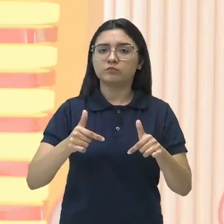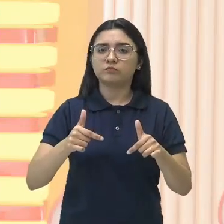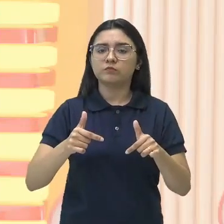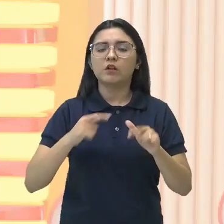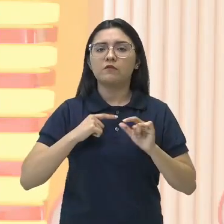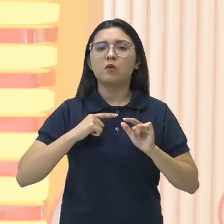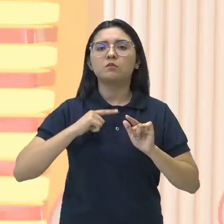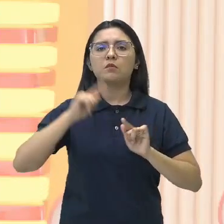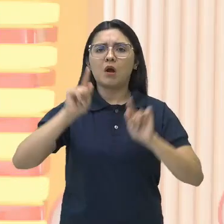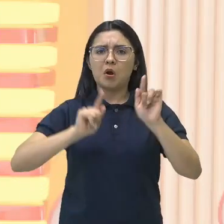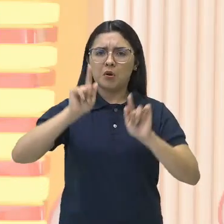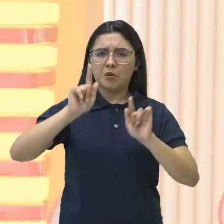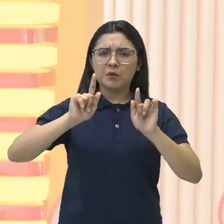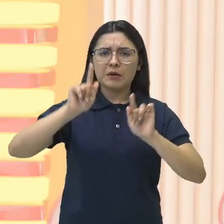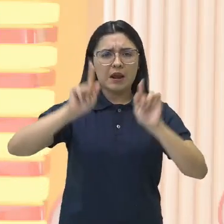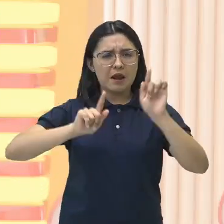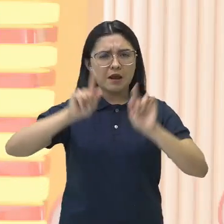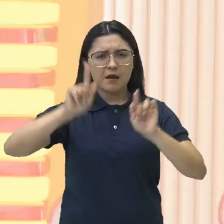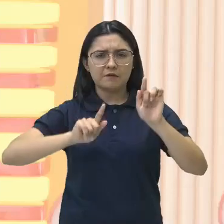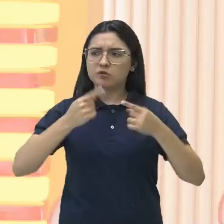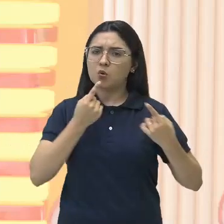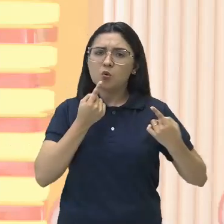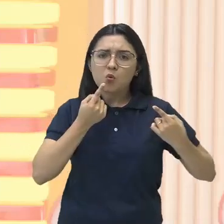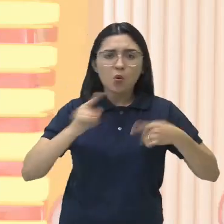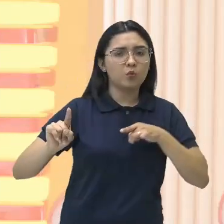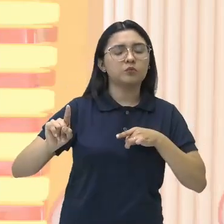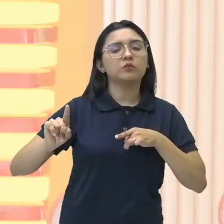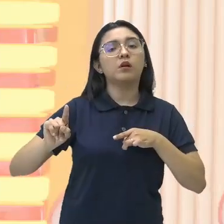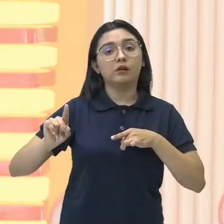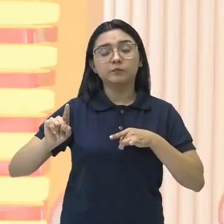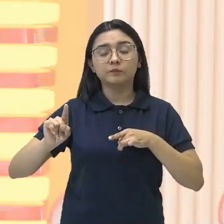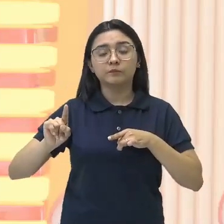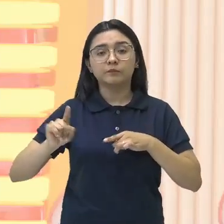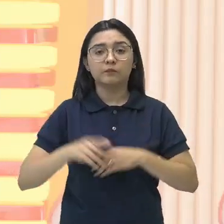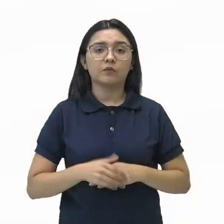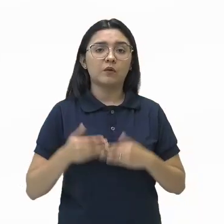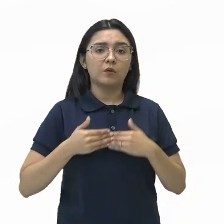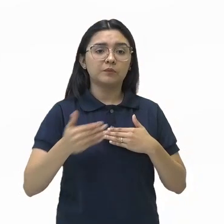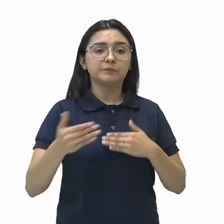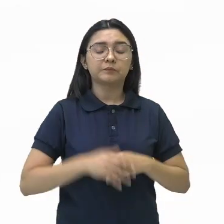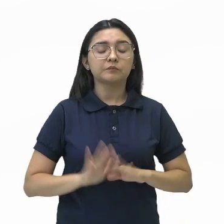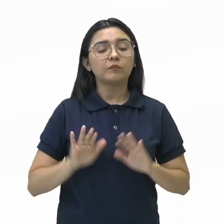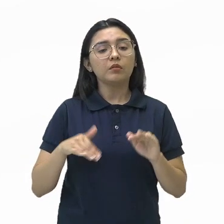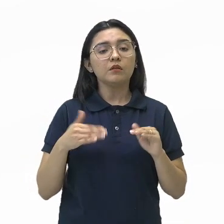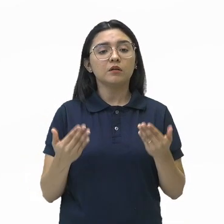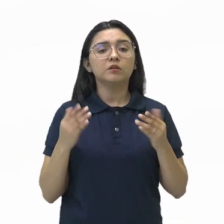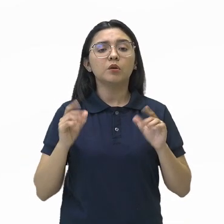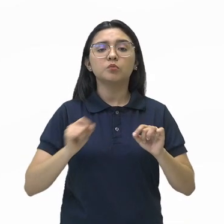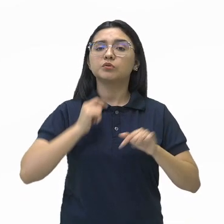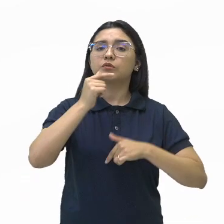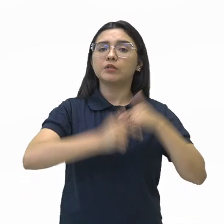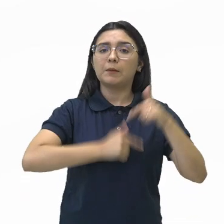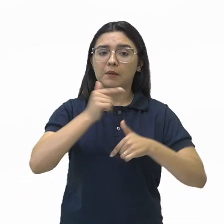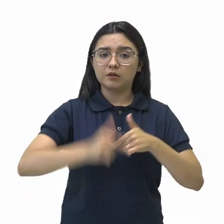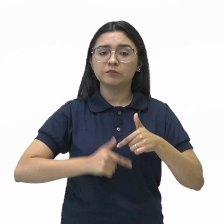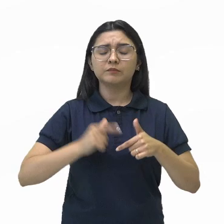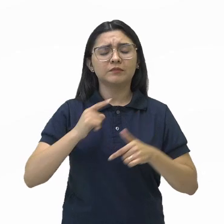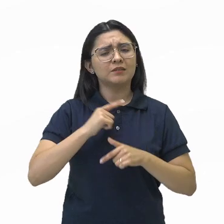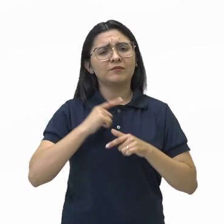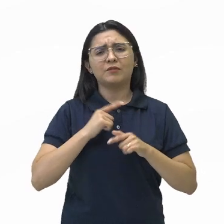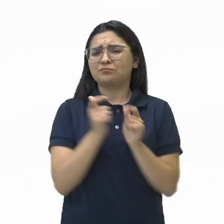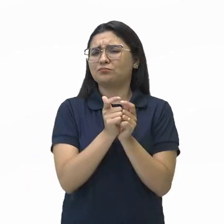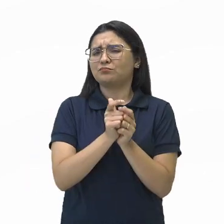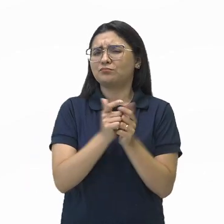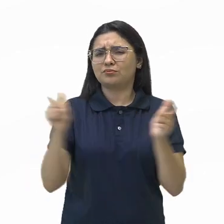incômodo, se manifestando contra, né, e sendo contrários a isso, né? Vamos continuar. Então, os trabalhadores, que são muitos, sempre foram,